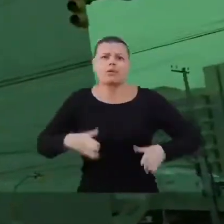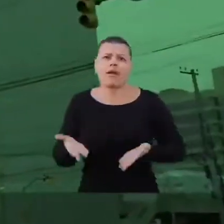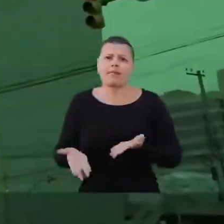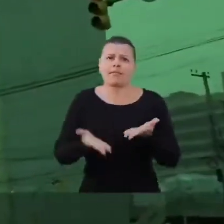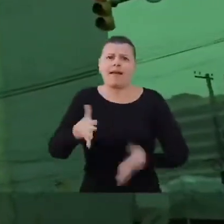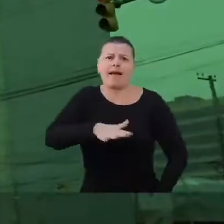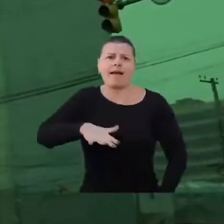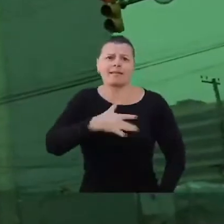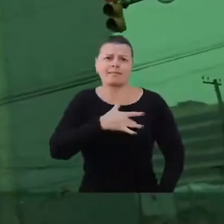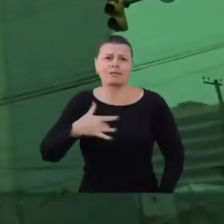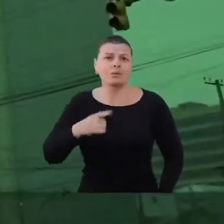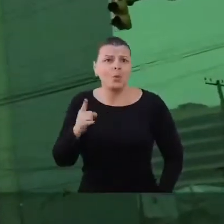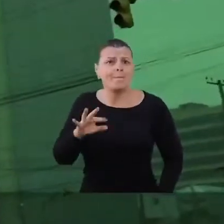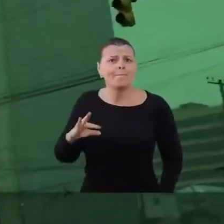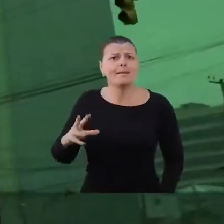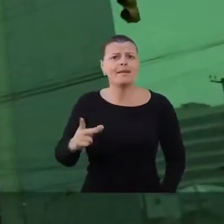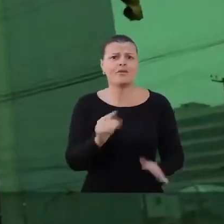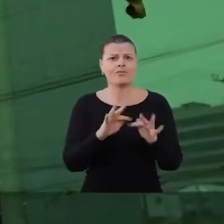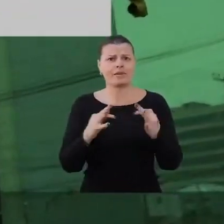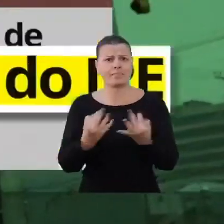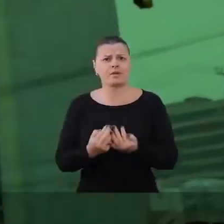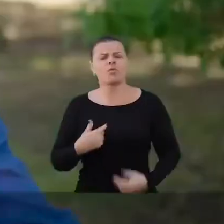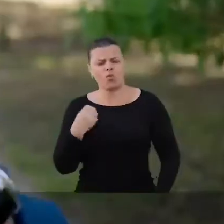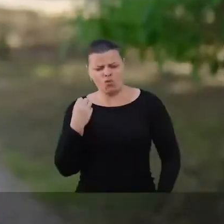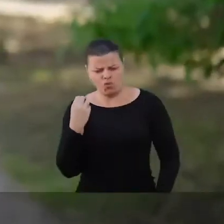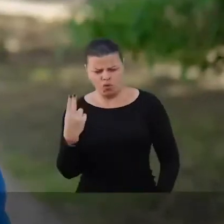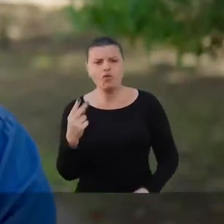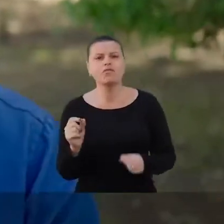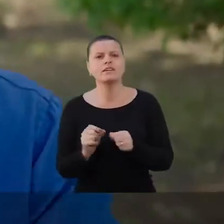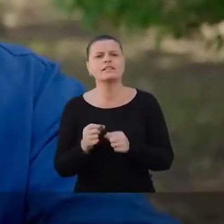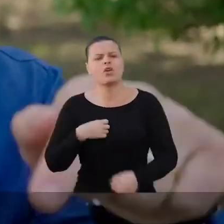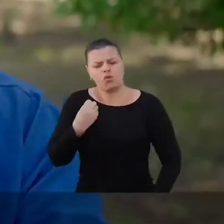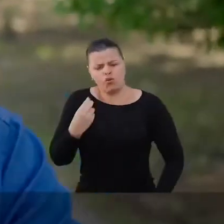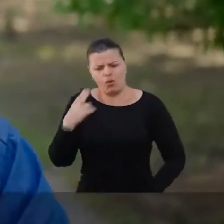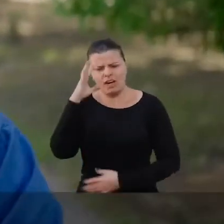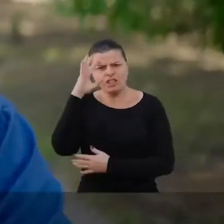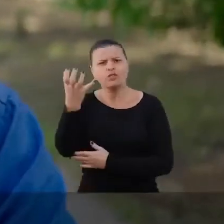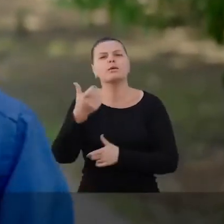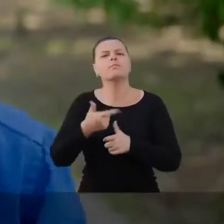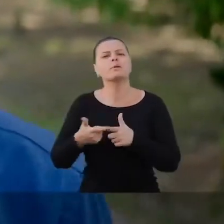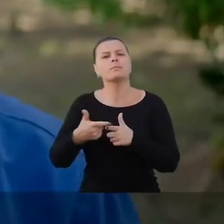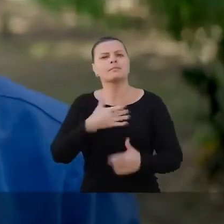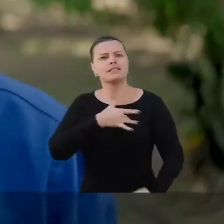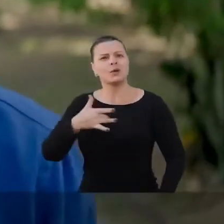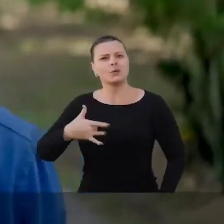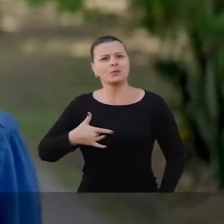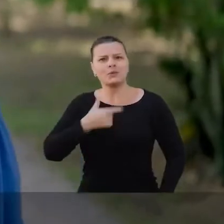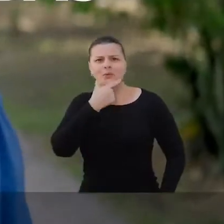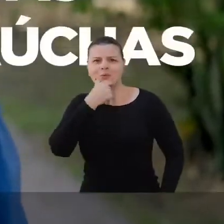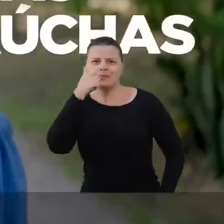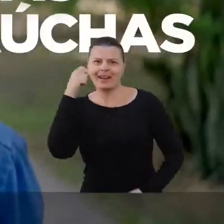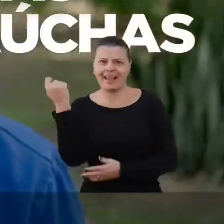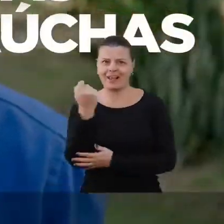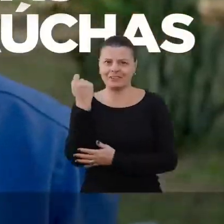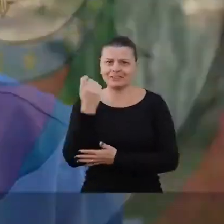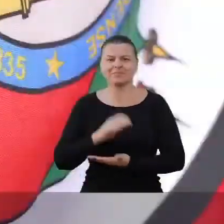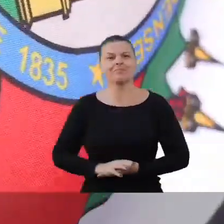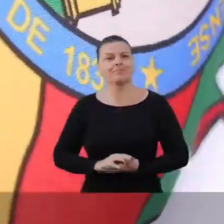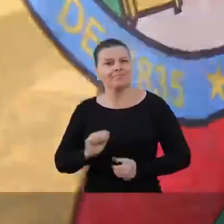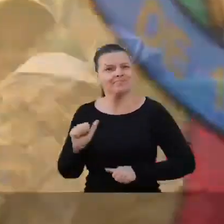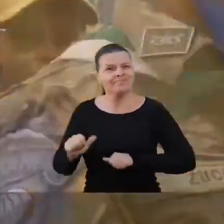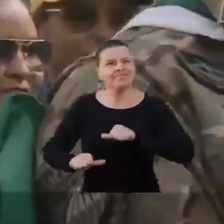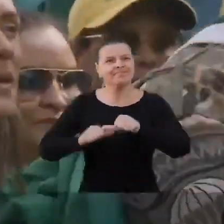prejudicou os atendimentos de saúde de 1 milhão de famílias. Vou fazer e vou resolver o problema da saúde dos gaúchos e das gaúchas.